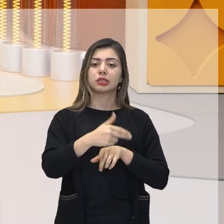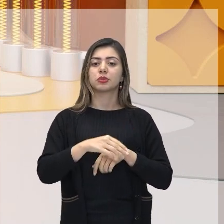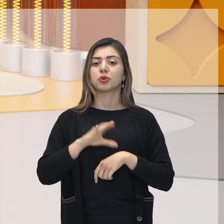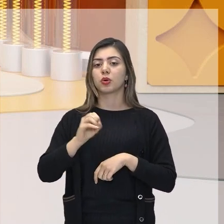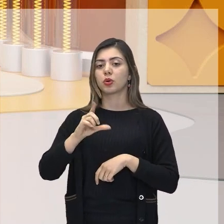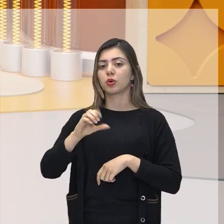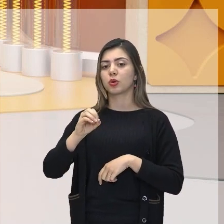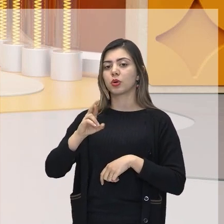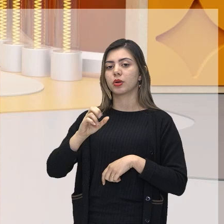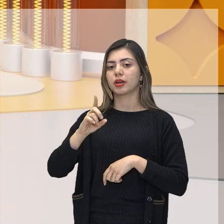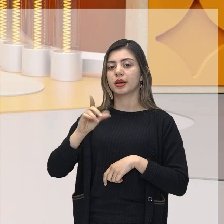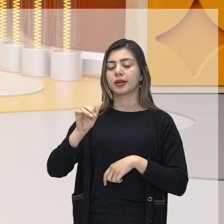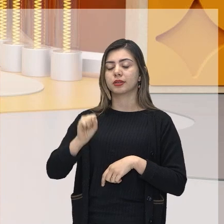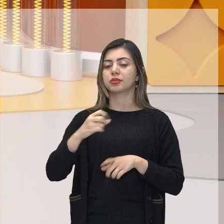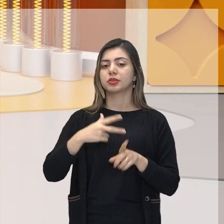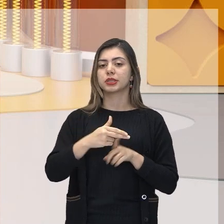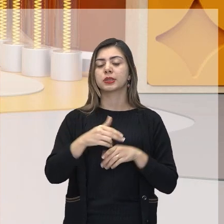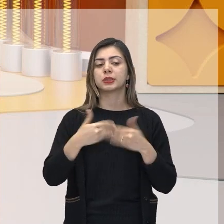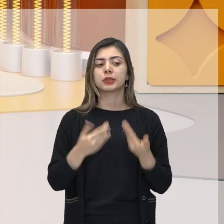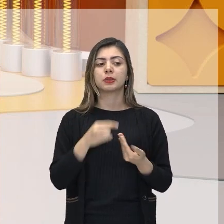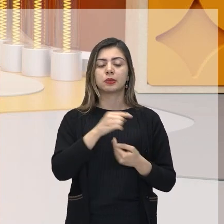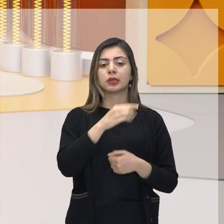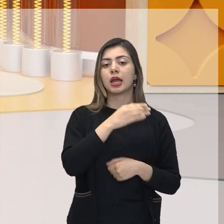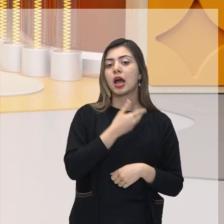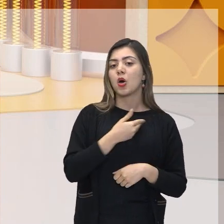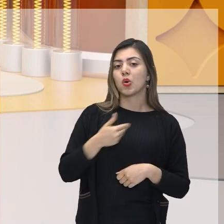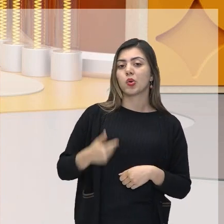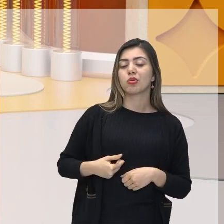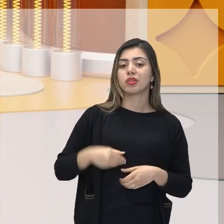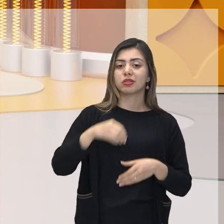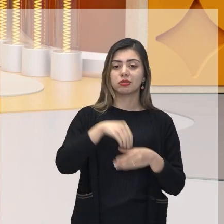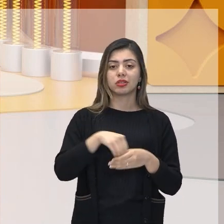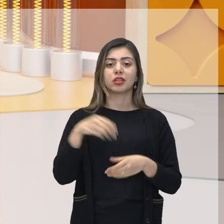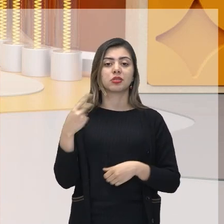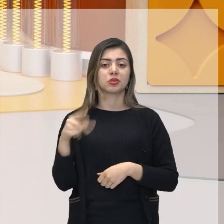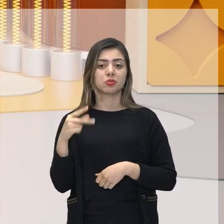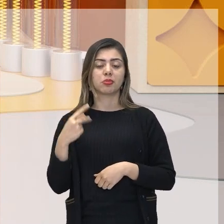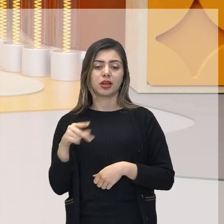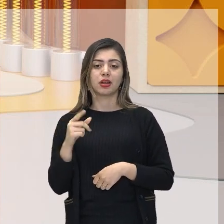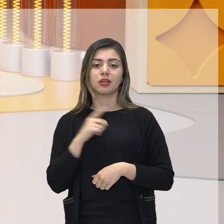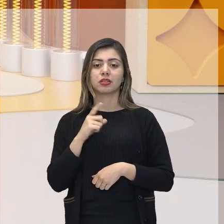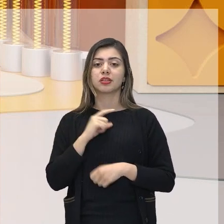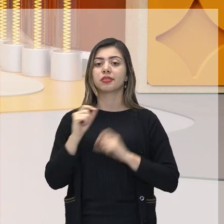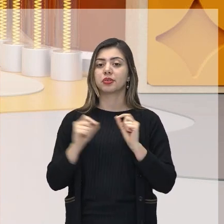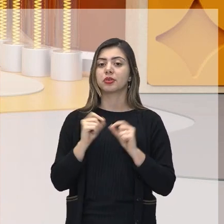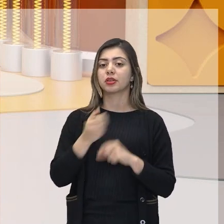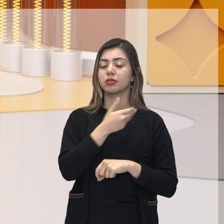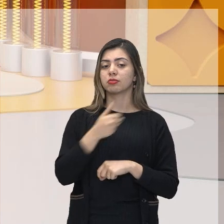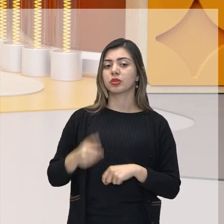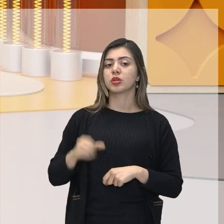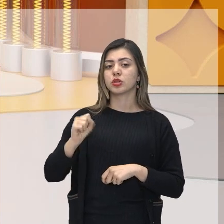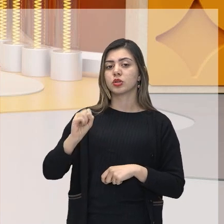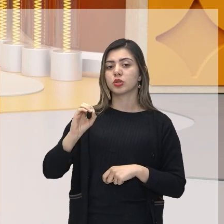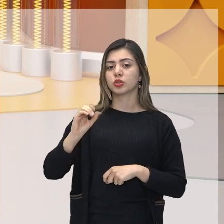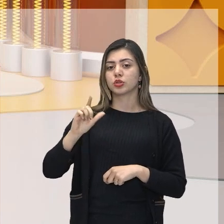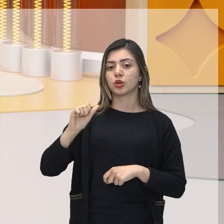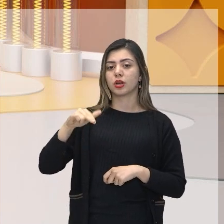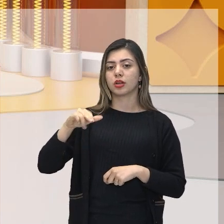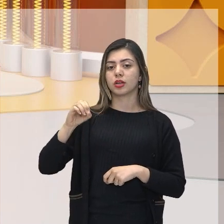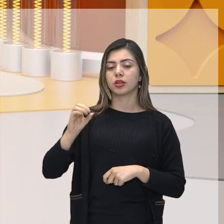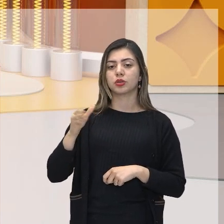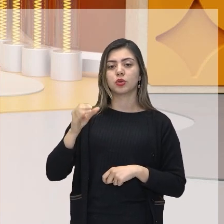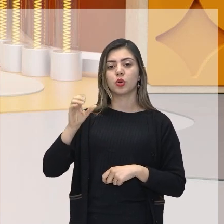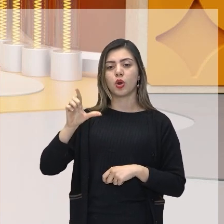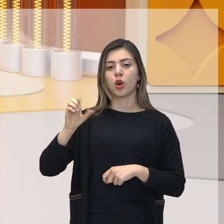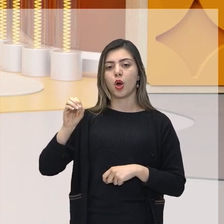basicamente fez com que o governo paraguaio, que naquela época era governado por Solano Lopes, guardem esse nome,